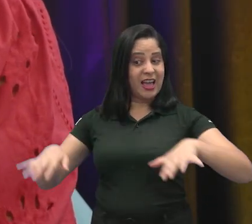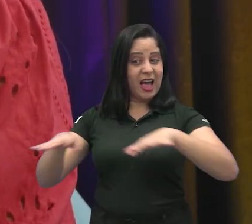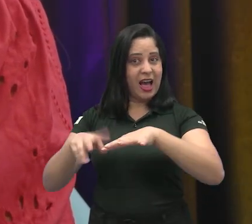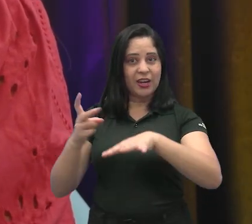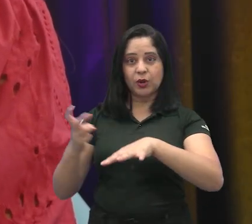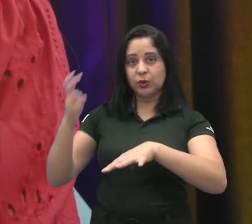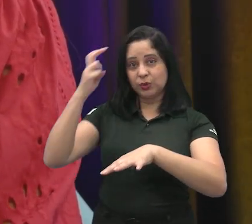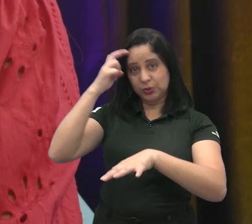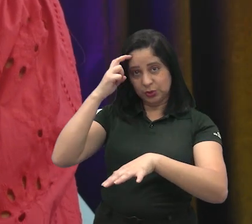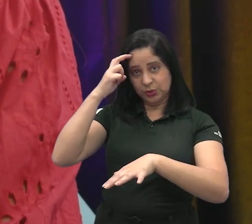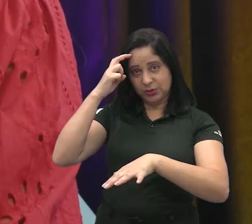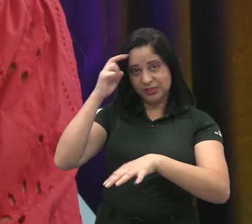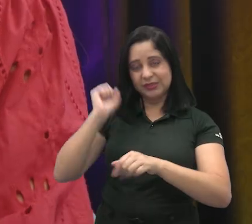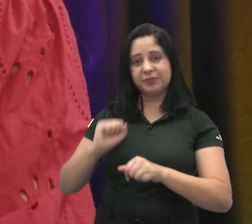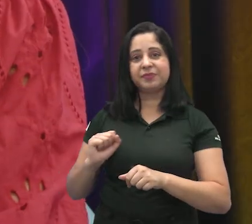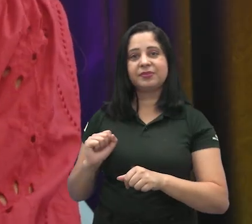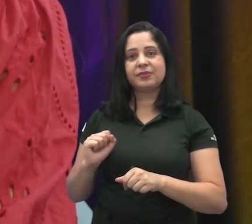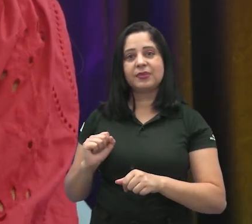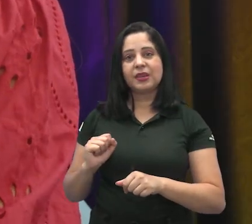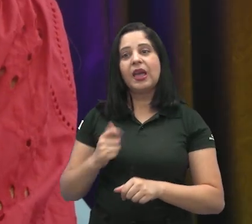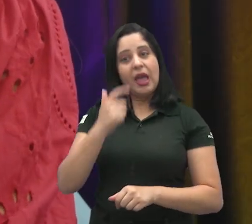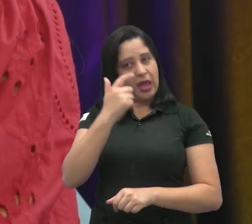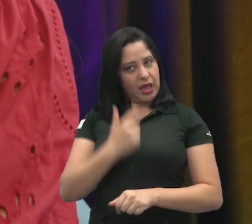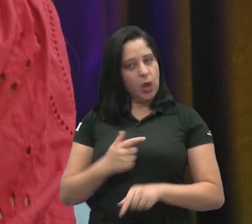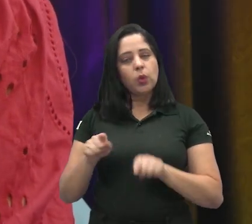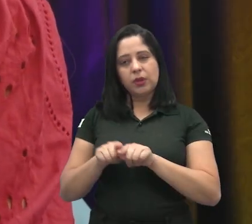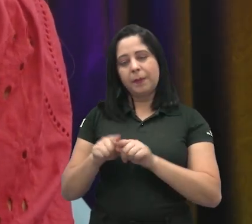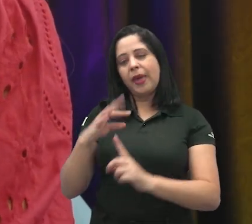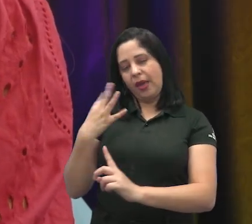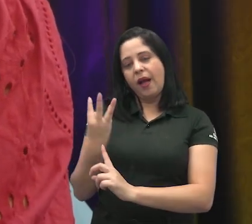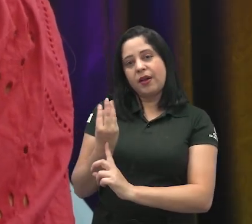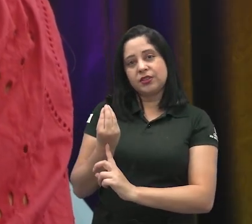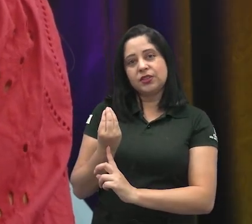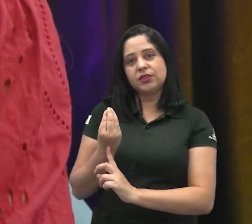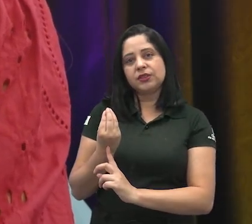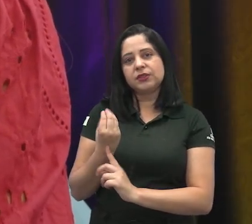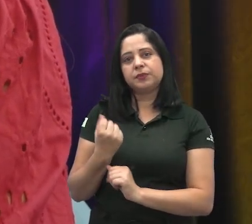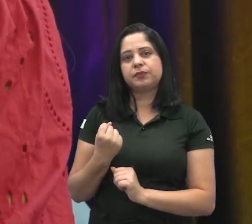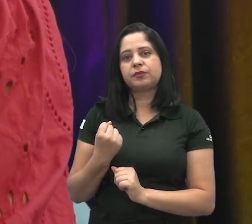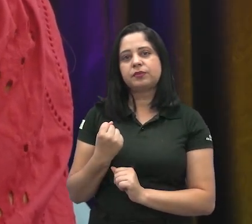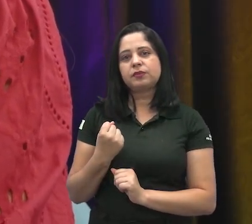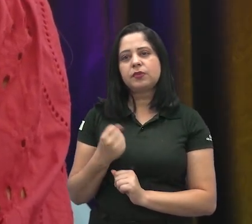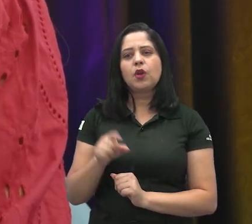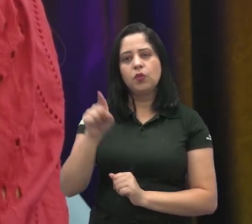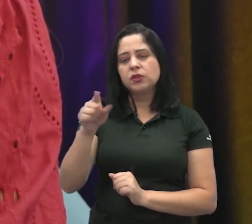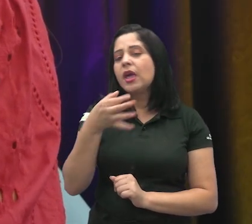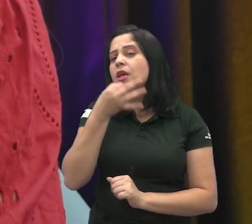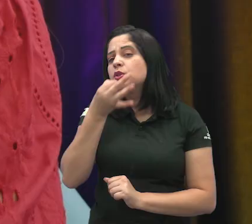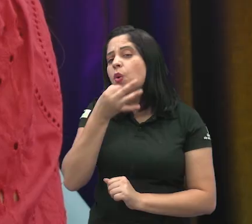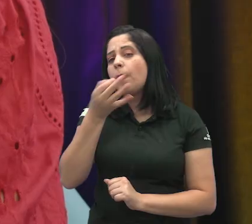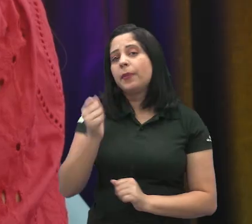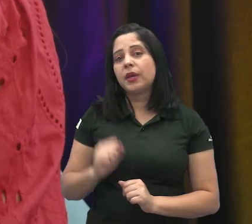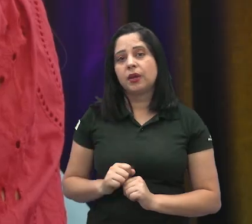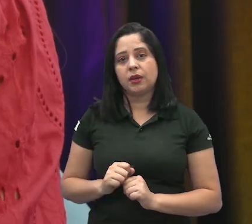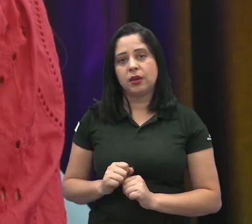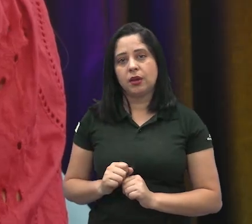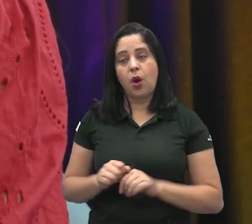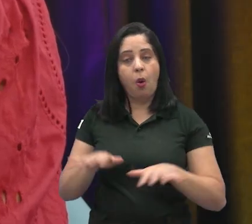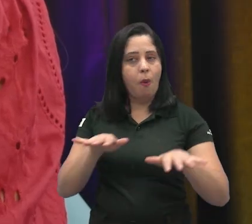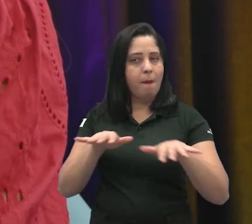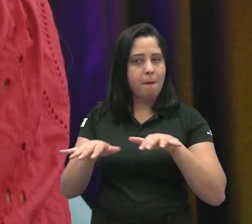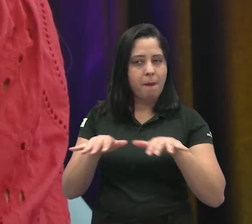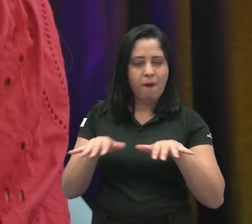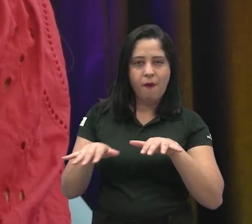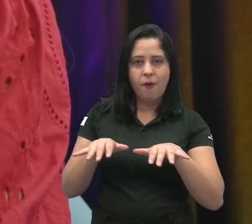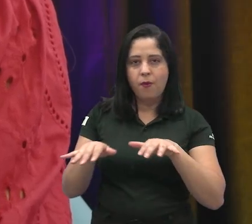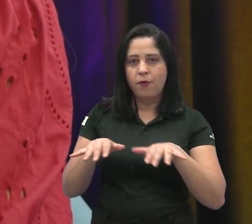não estar num programa de cultura, eu também sou da cultura, né? Também sou artista. Queria que vocês, assim, dessem a opinião de vocês sobre esse